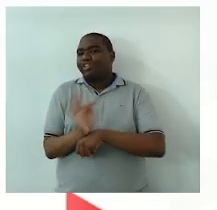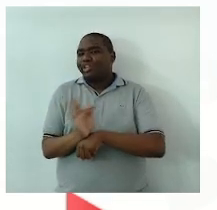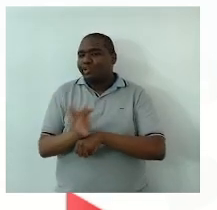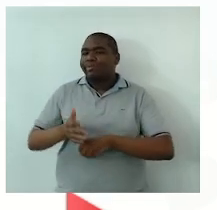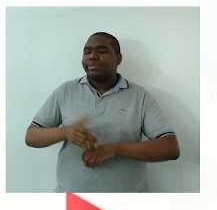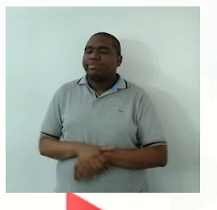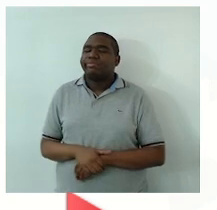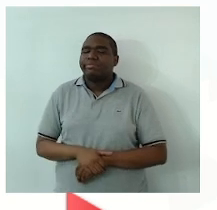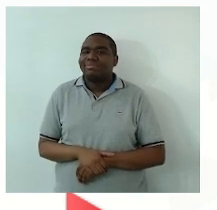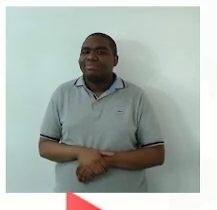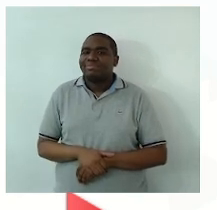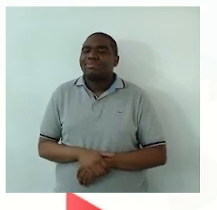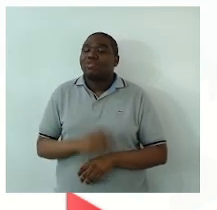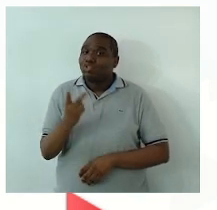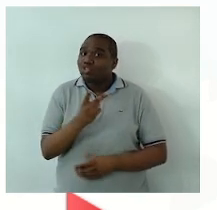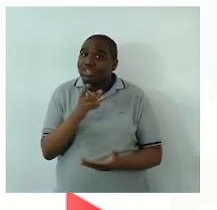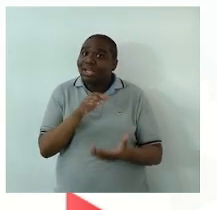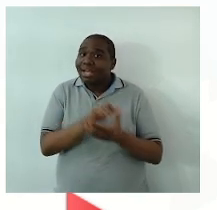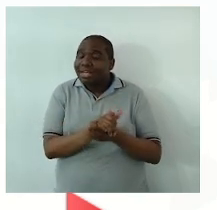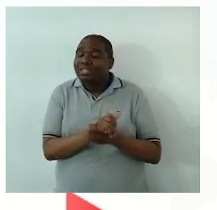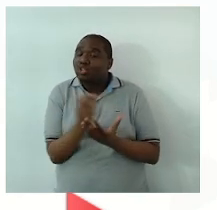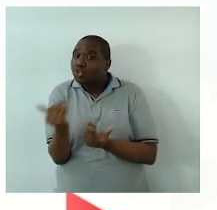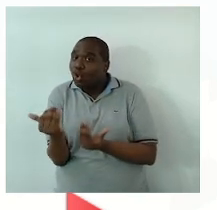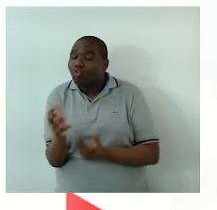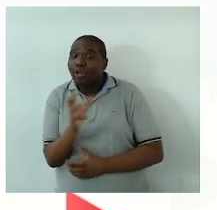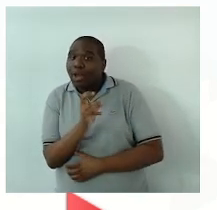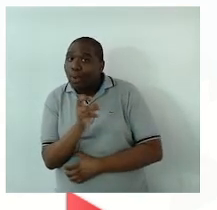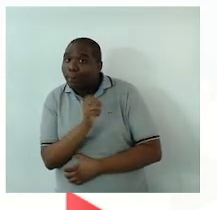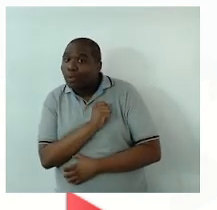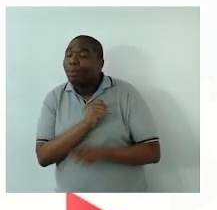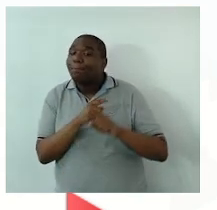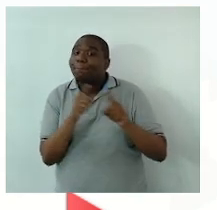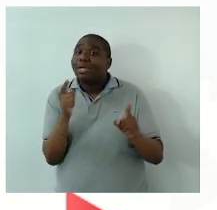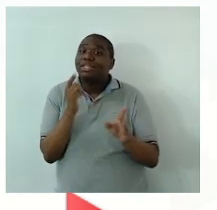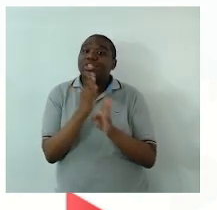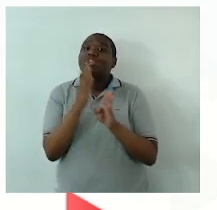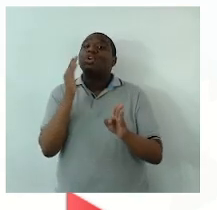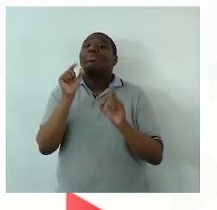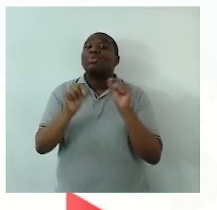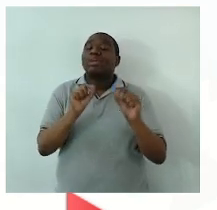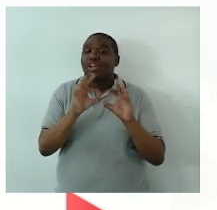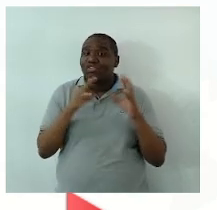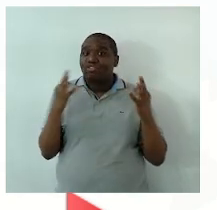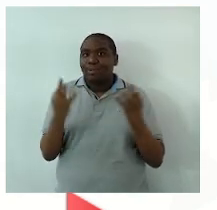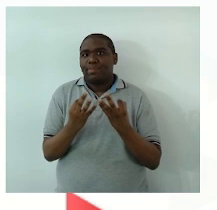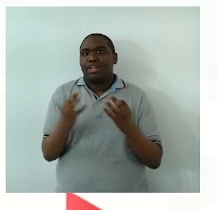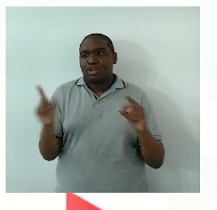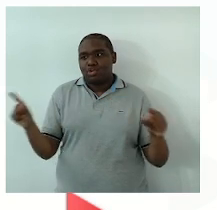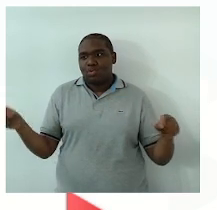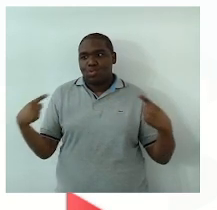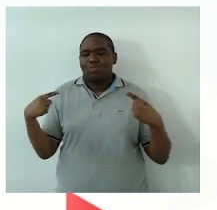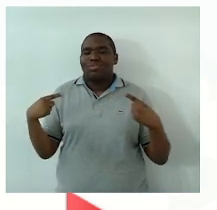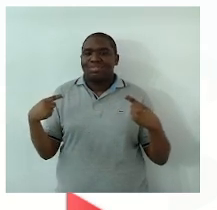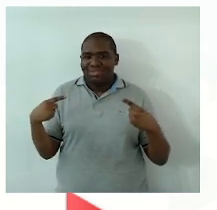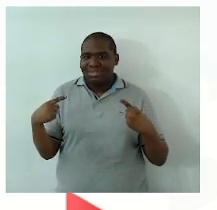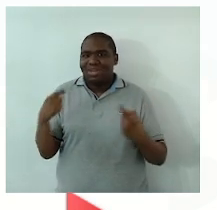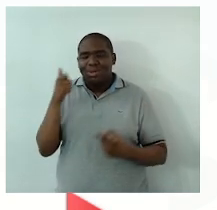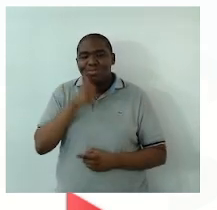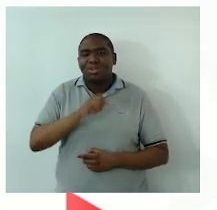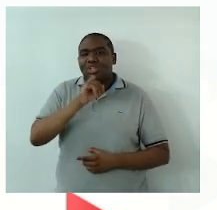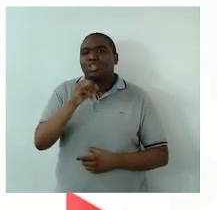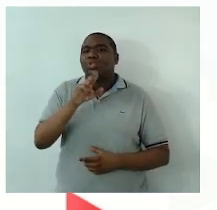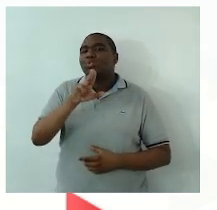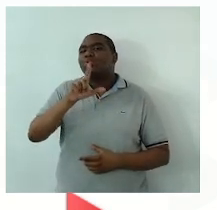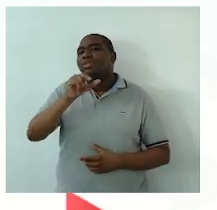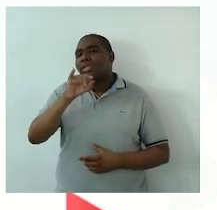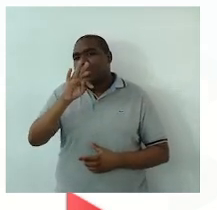na peça, casal de jovens se apaixonam, mas descobrem que as famílias são rivais, né? Então, Julieta Capuleto e